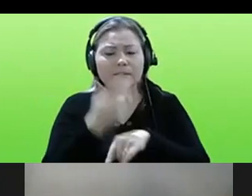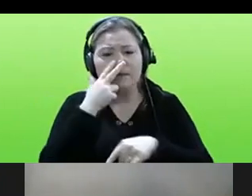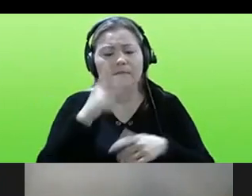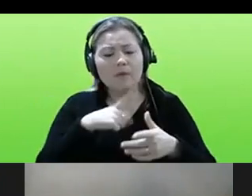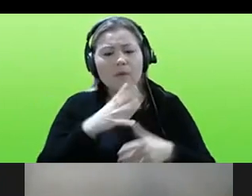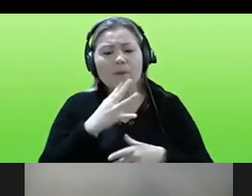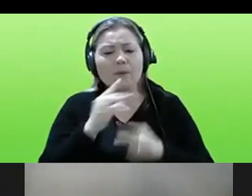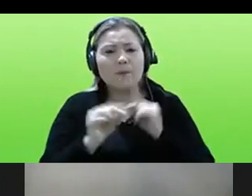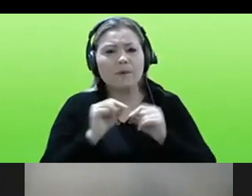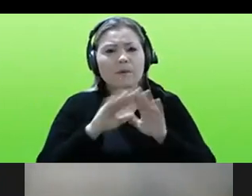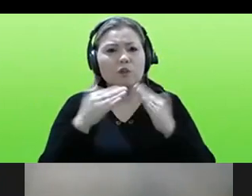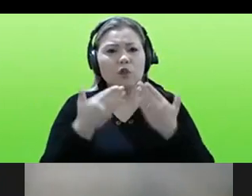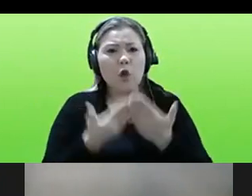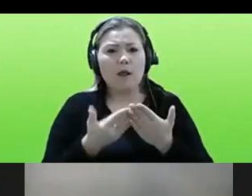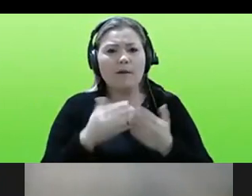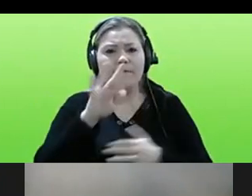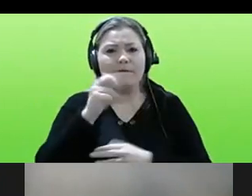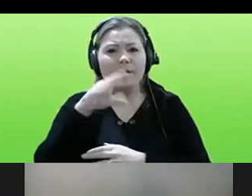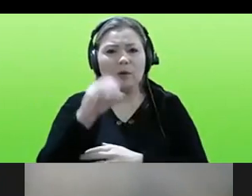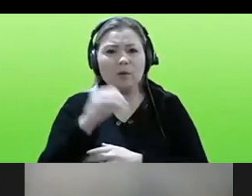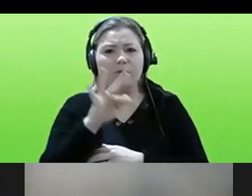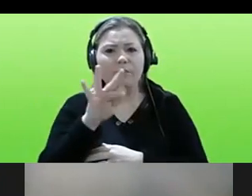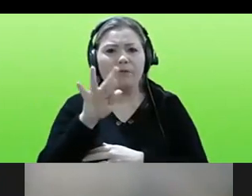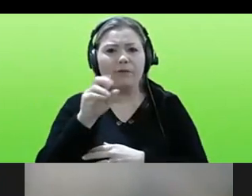como Escola de Frankfurt. Então,